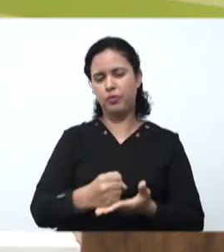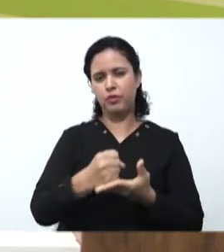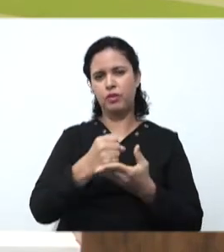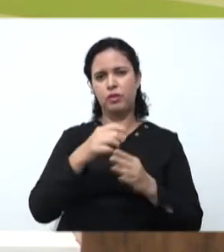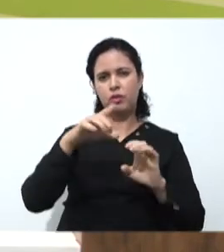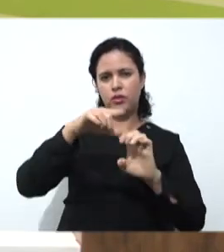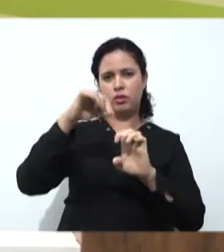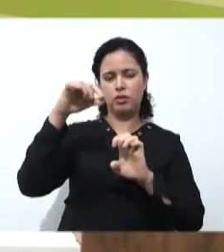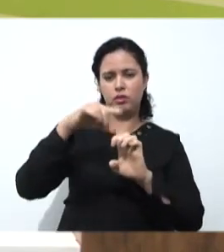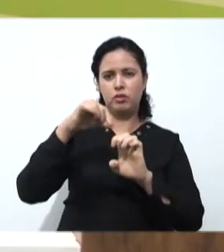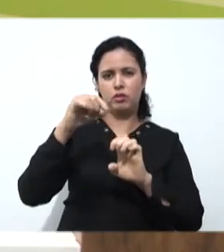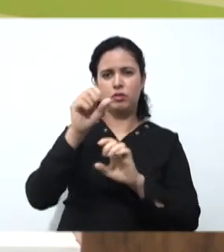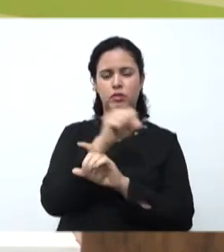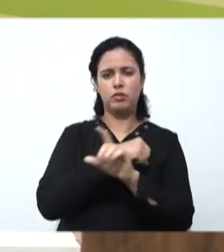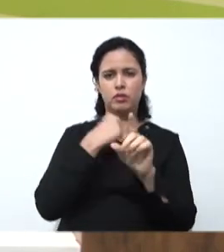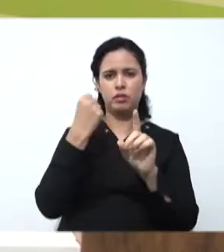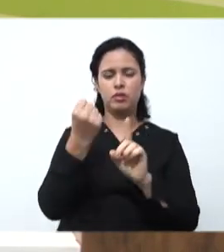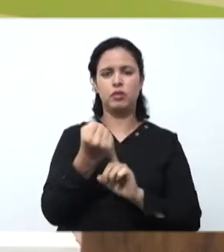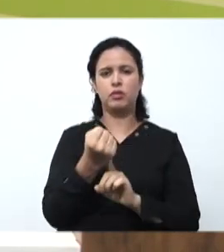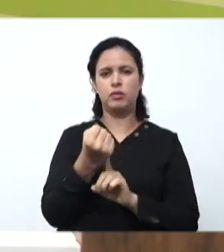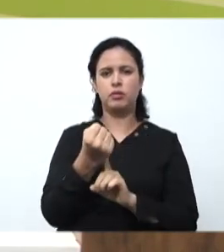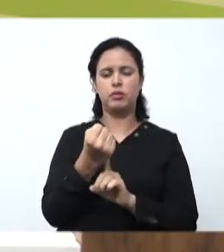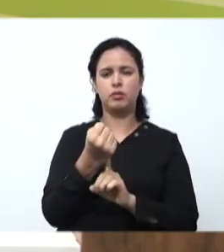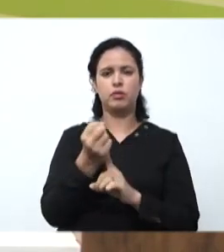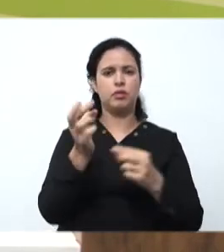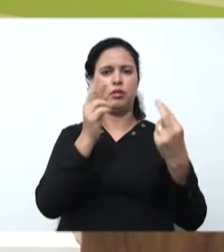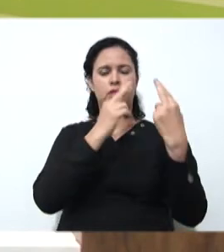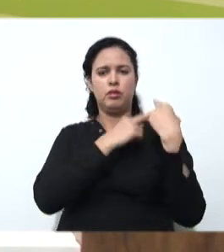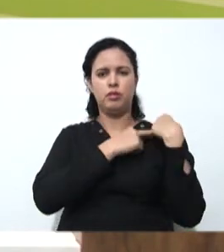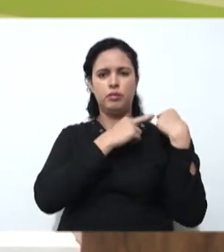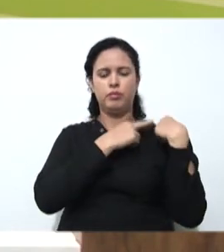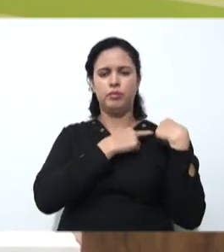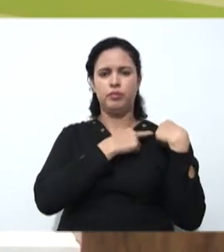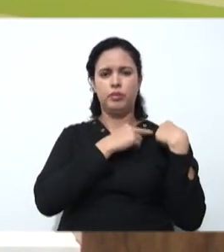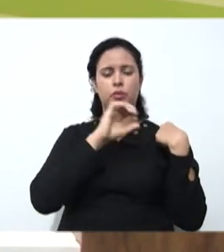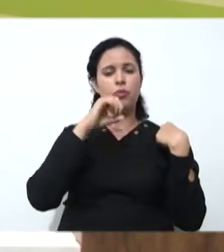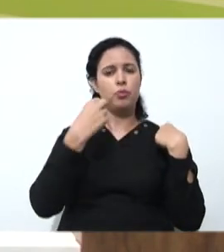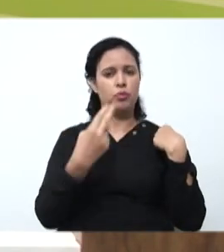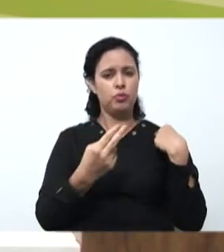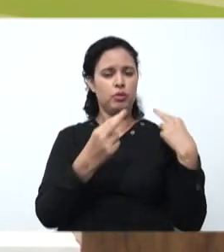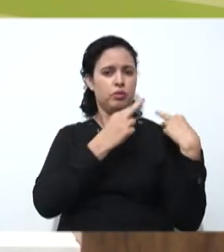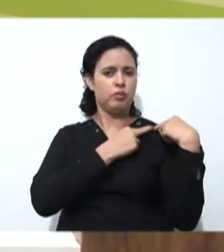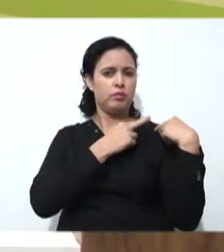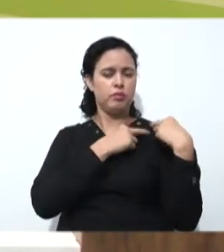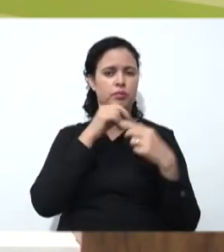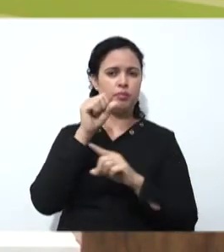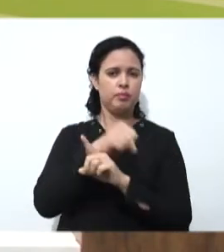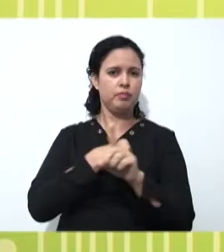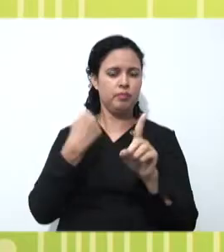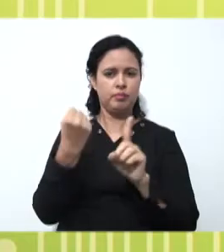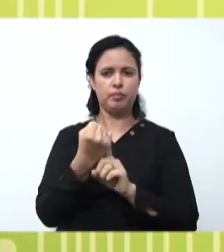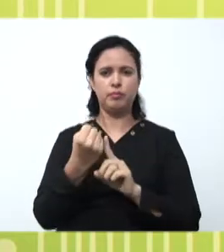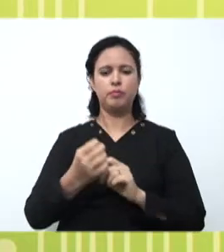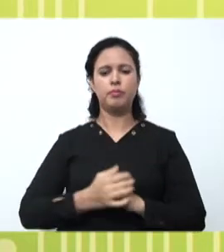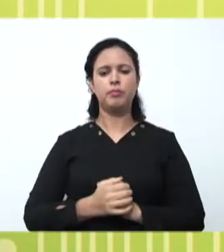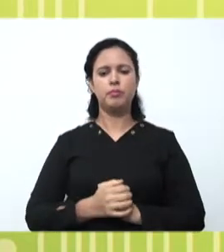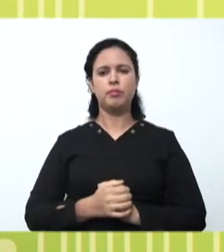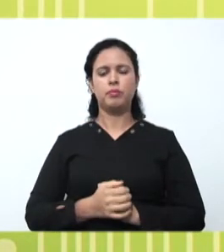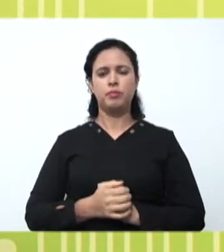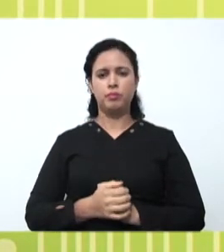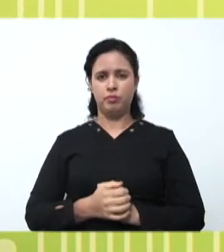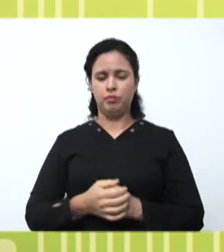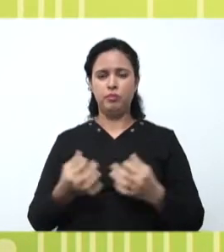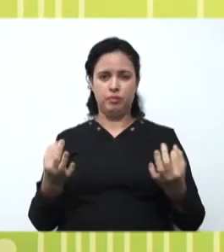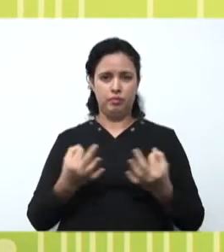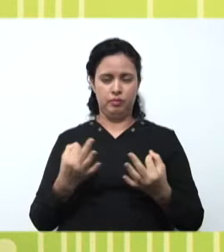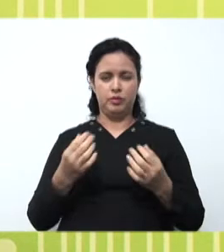empreendedor social, não é? Responsável ou de responsabilidade social. Perfeito. Então a gente